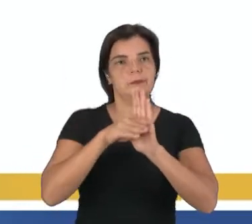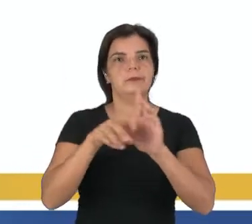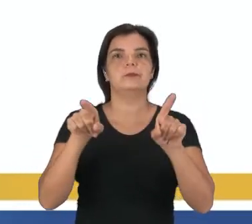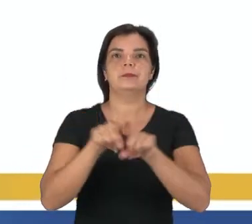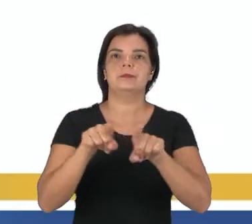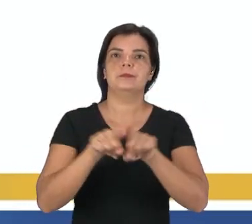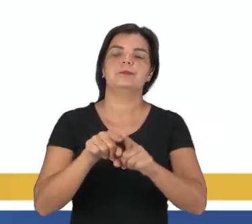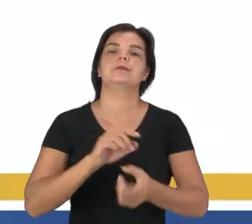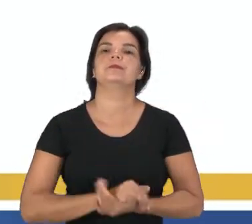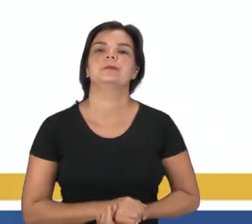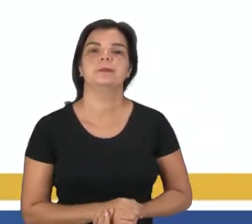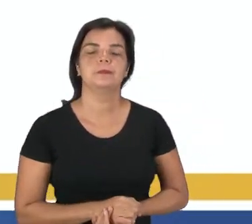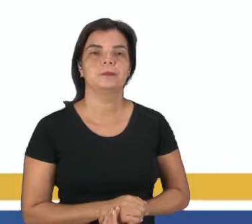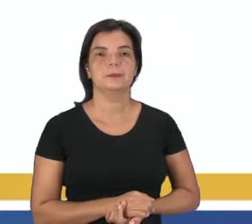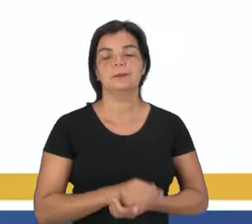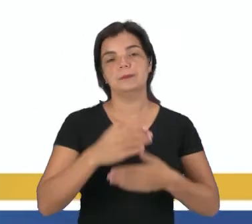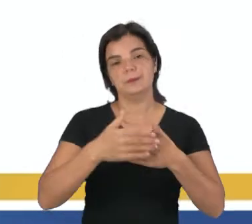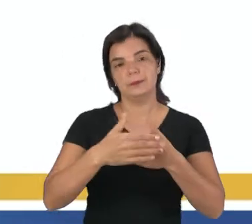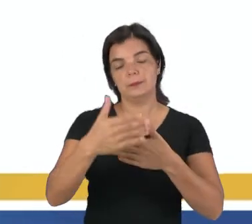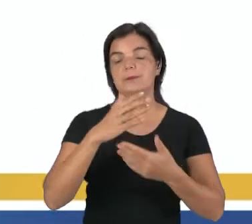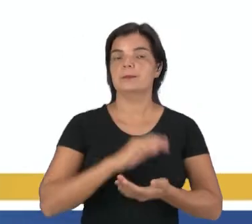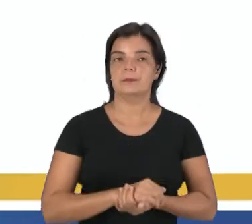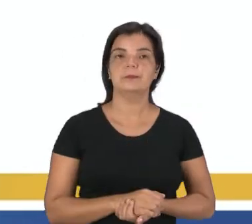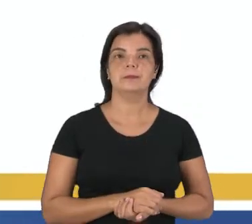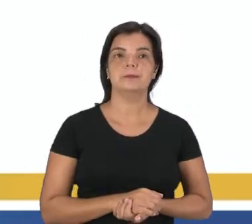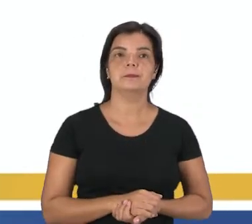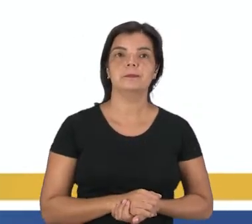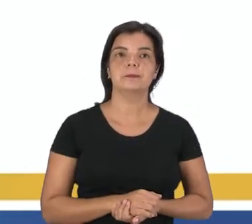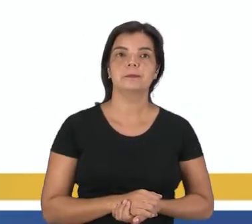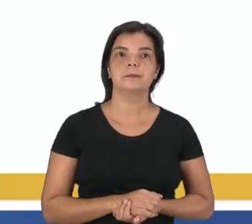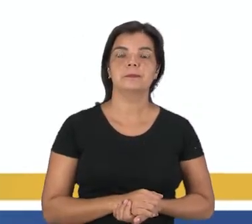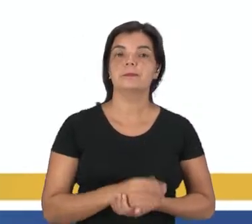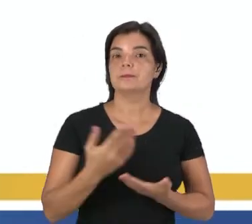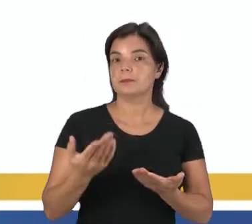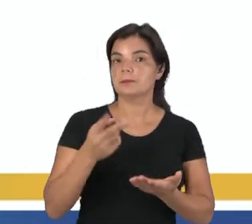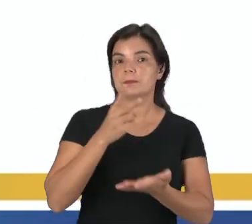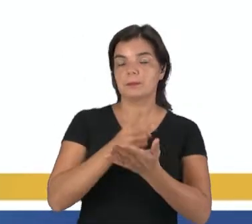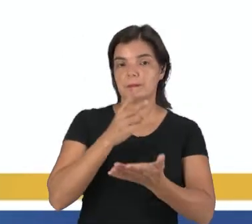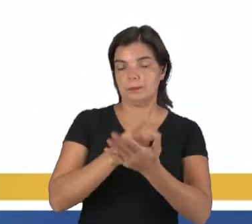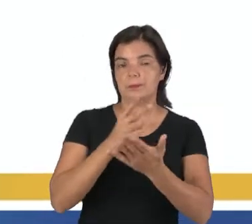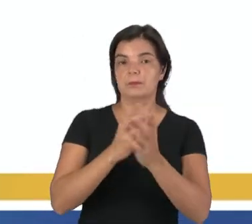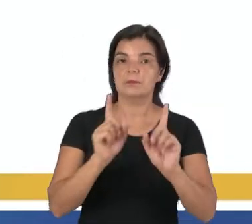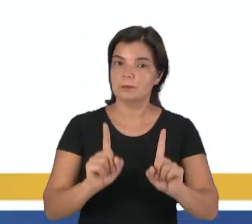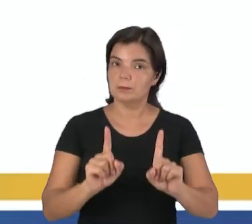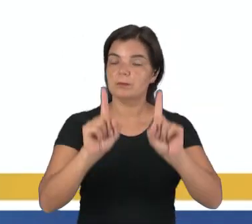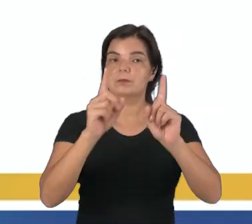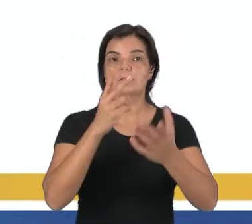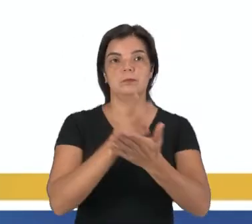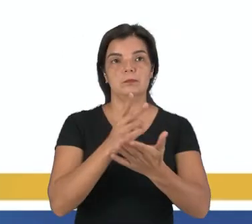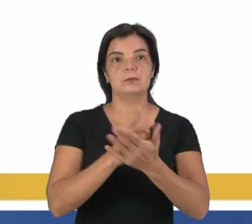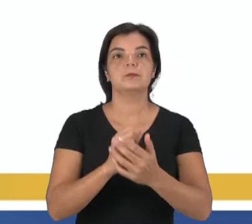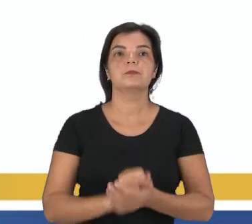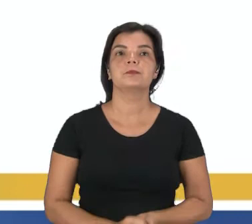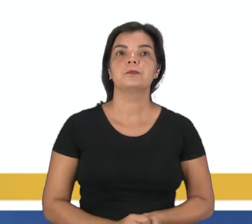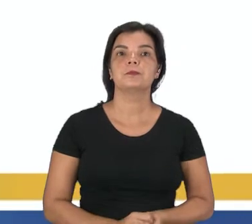de uma, o valor da outra também se reduz pela metade e assim por diante, ou seja, sempre na mesma proporção.